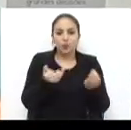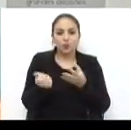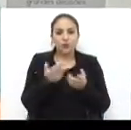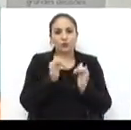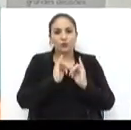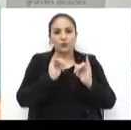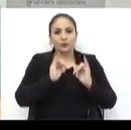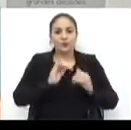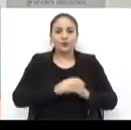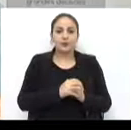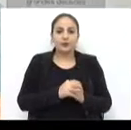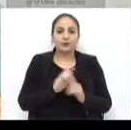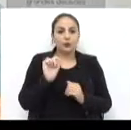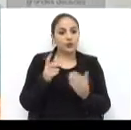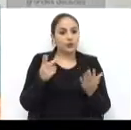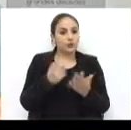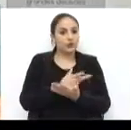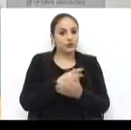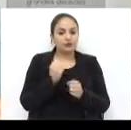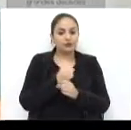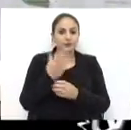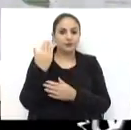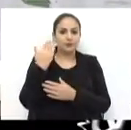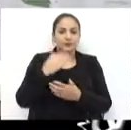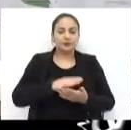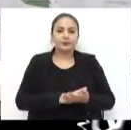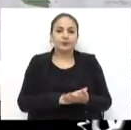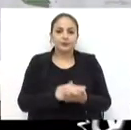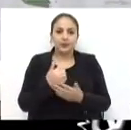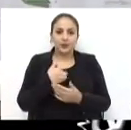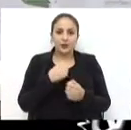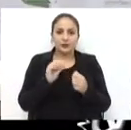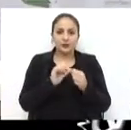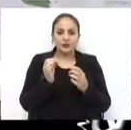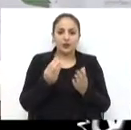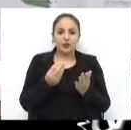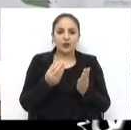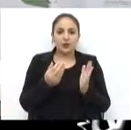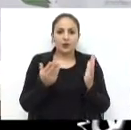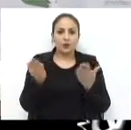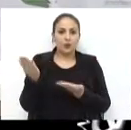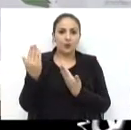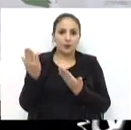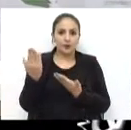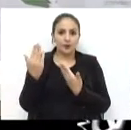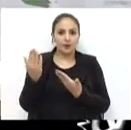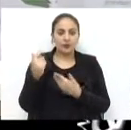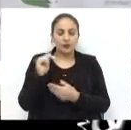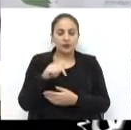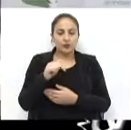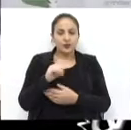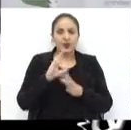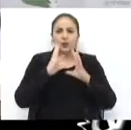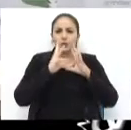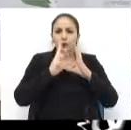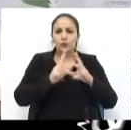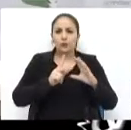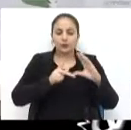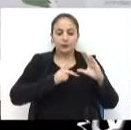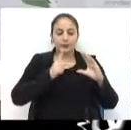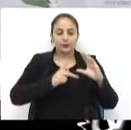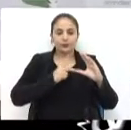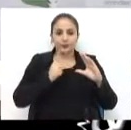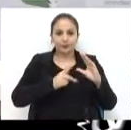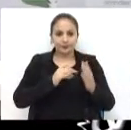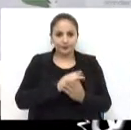momento, o que não acontecia naquela época, né? Quero aqui fazer a minha homenagem, a homenagem de toda a Câmara de